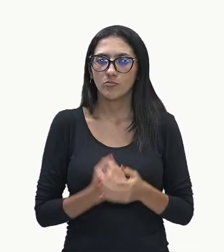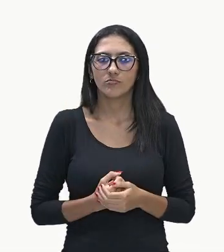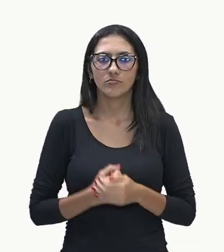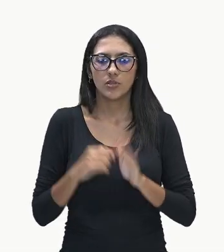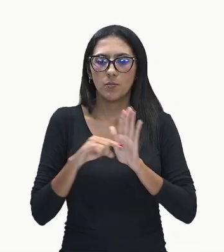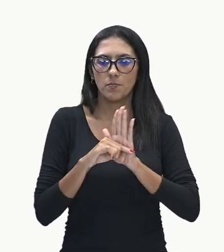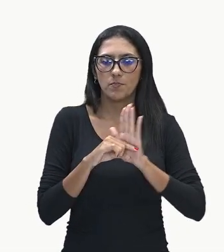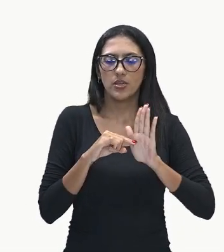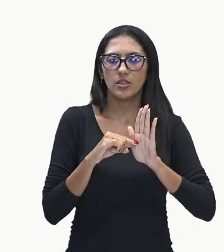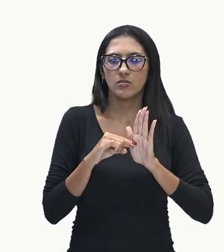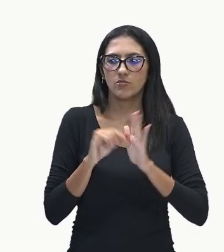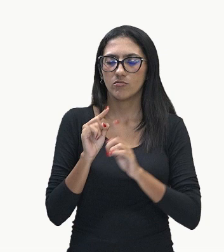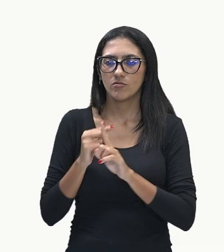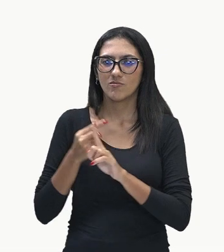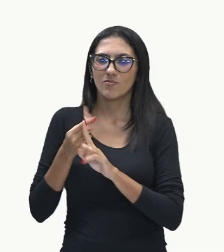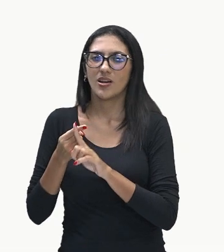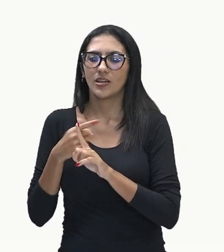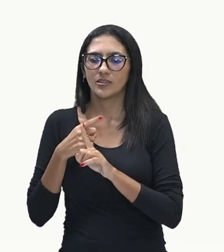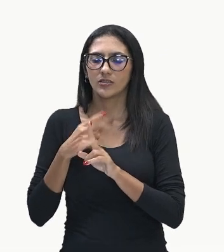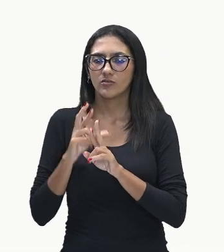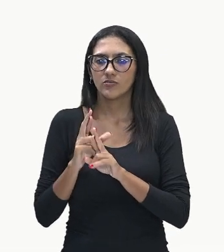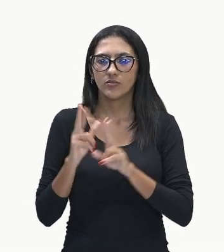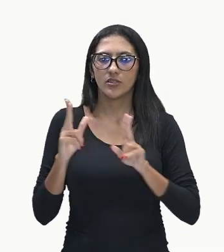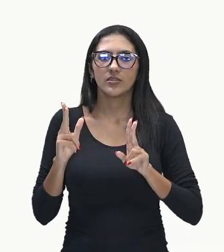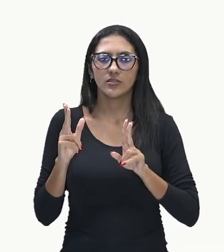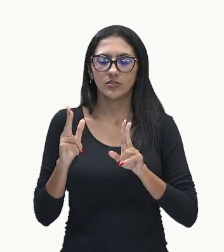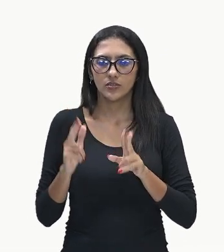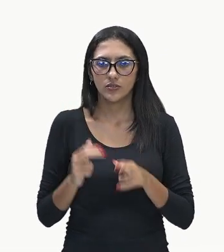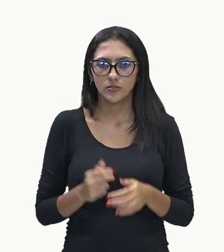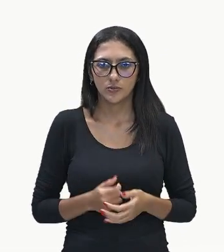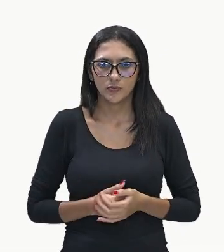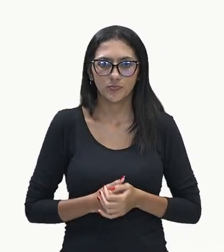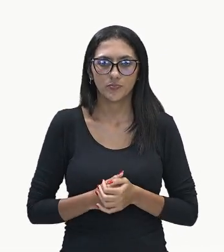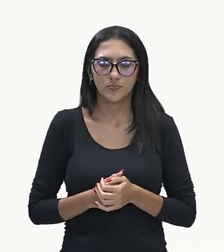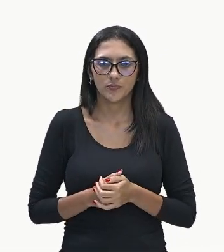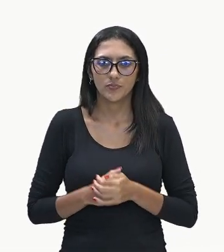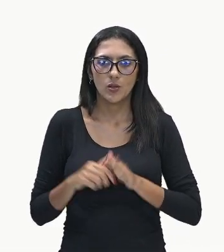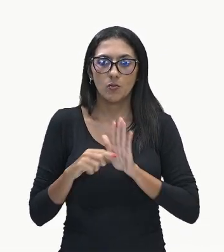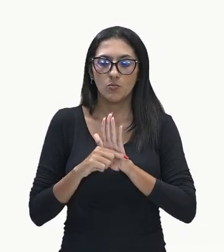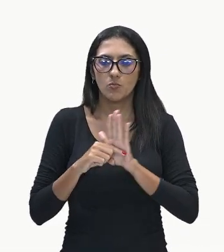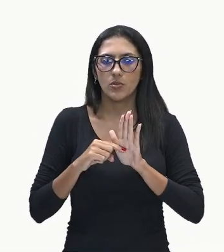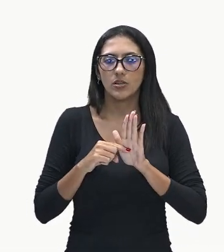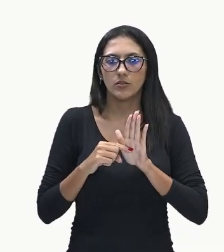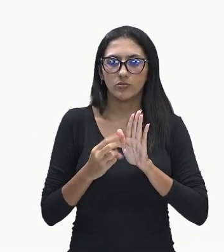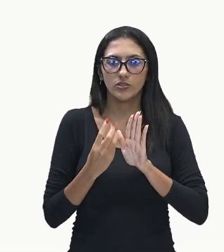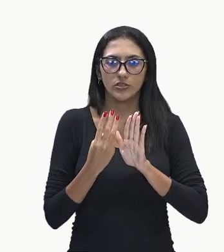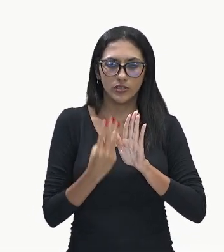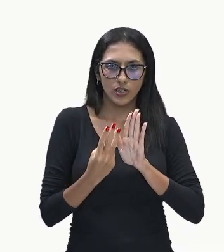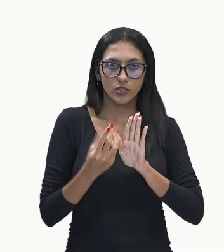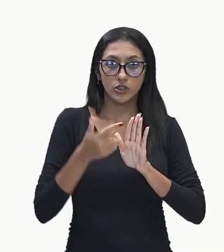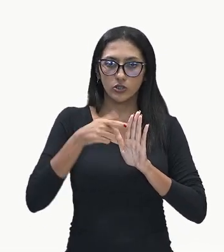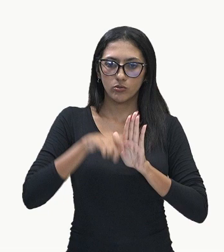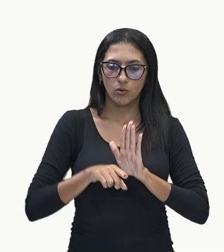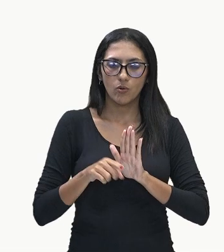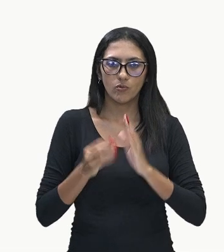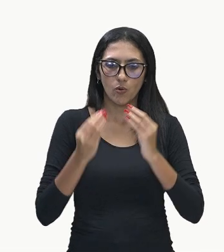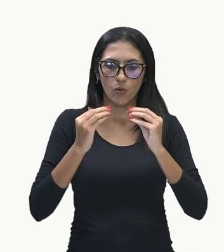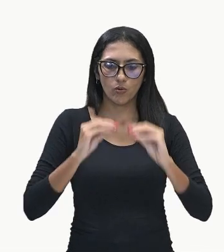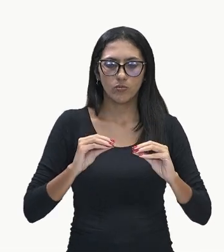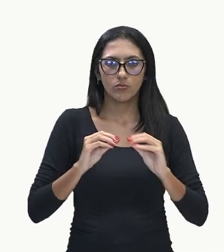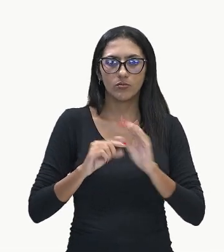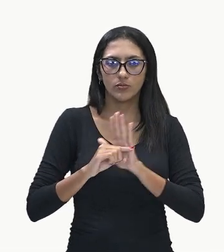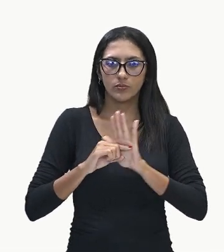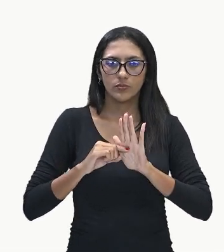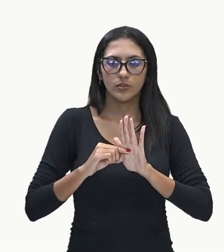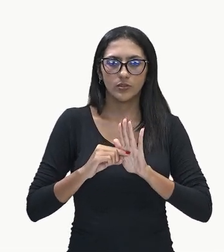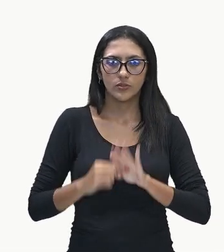fazer uma subtração. Quem vai ganhar? O sinal do menos 3. Então, você vai repetir o sinal aí do 3 e